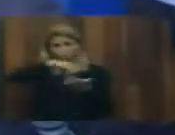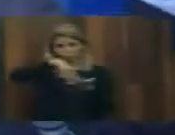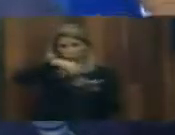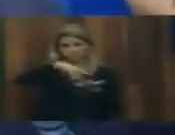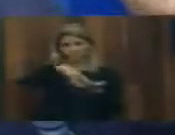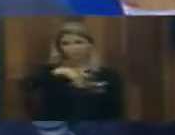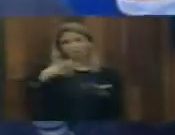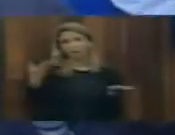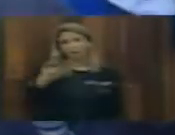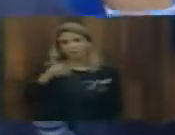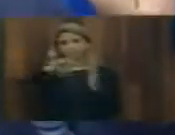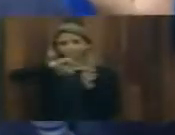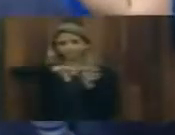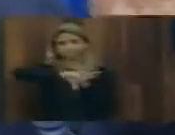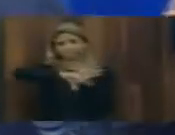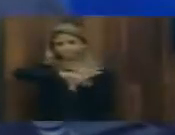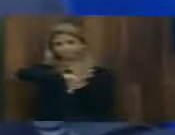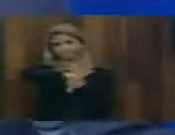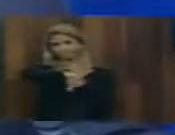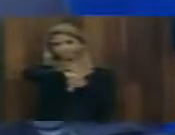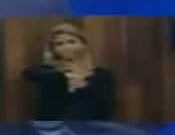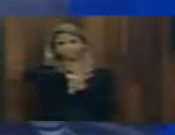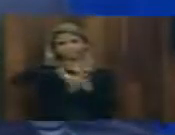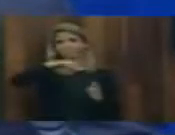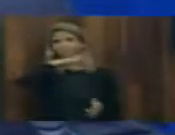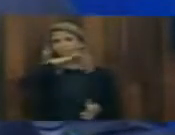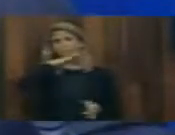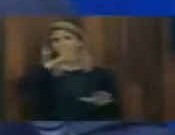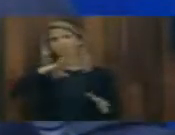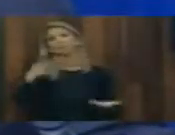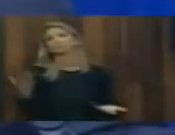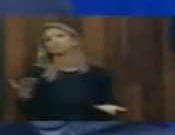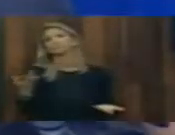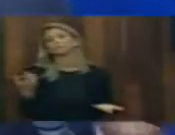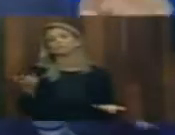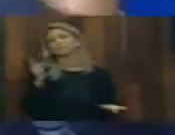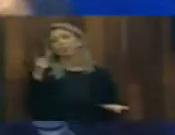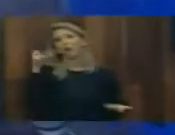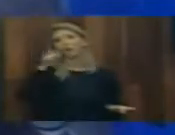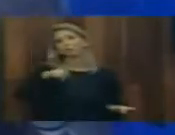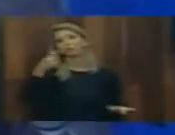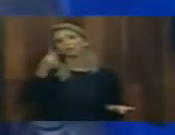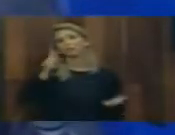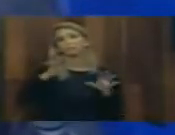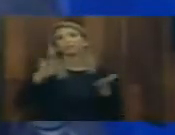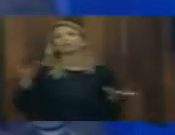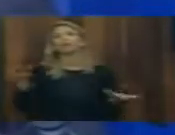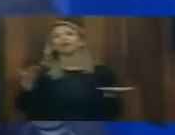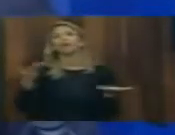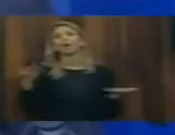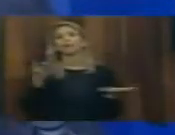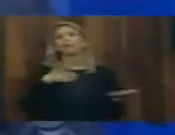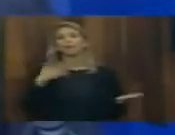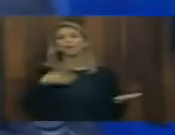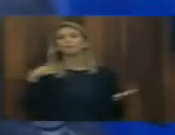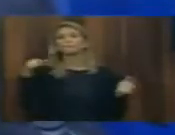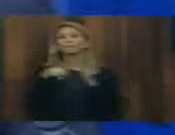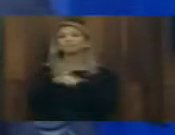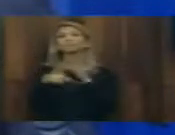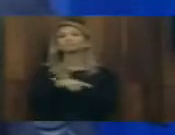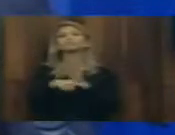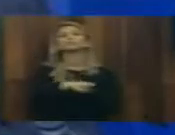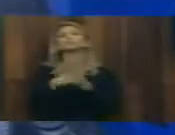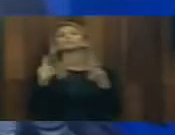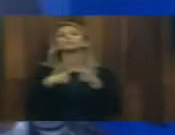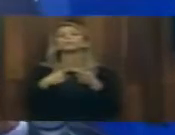nessas duas ações. E fiquei mais espantado ainda, Rafael. Até no dinheiro da educação, nós estamos bloqueados para